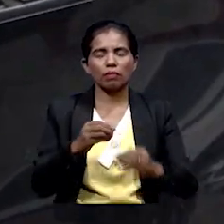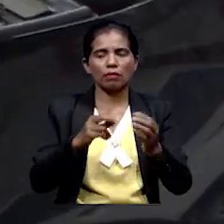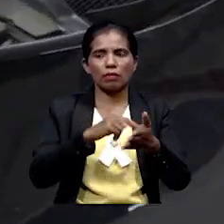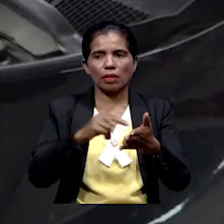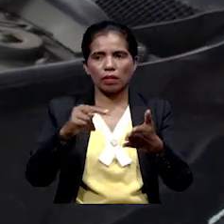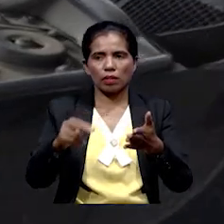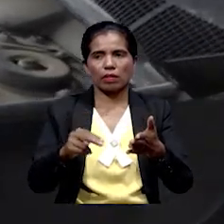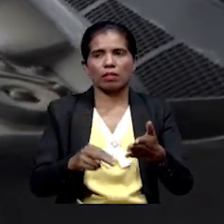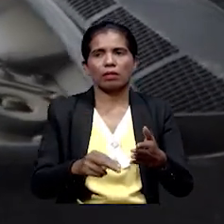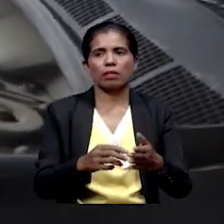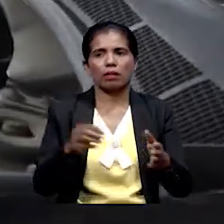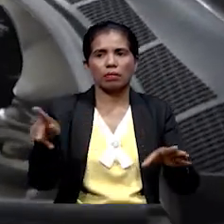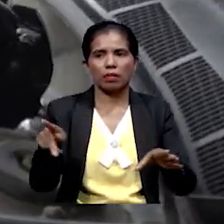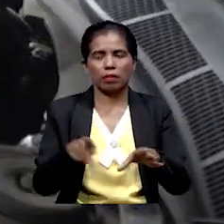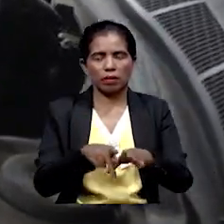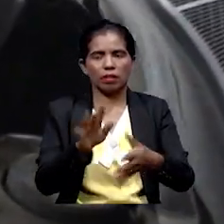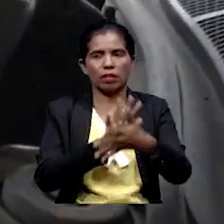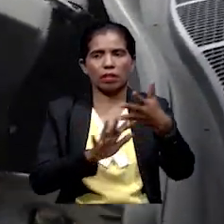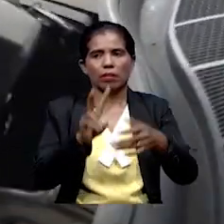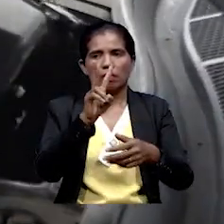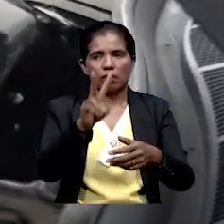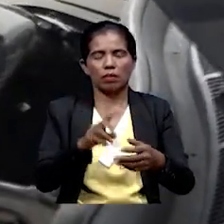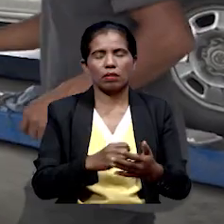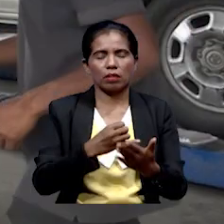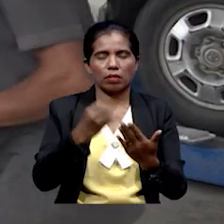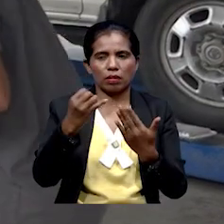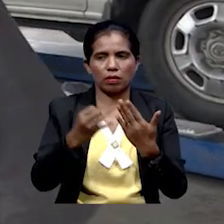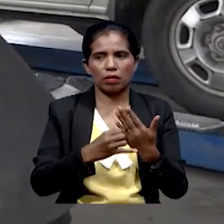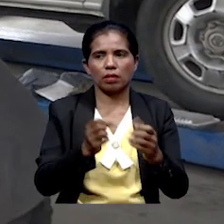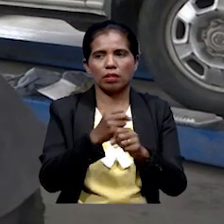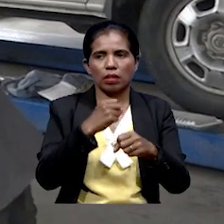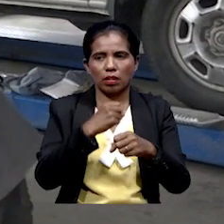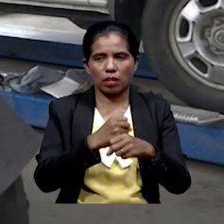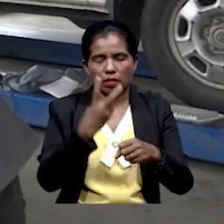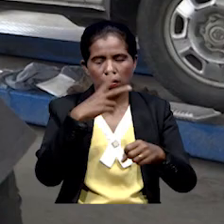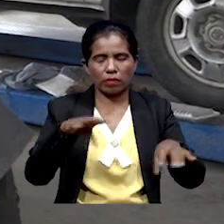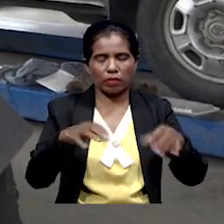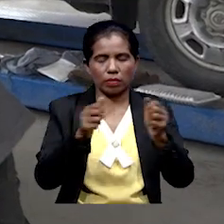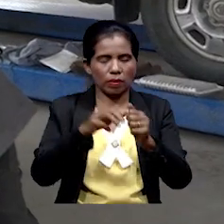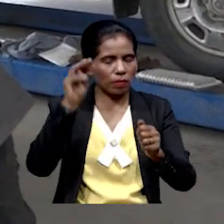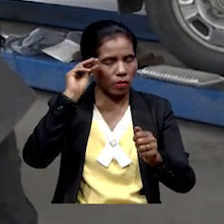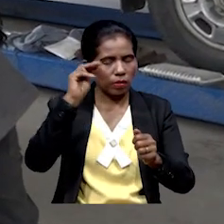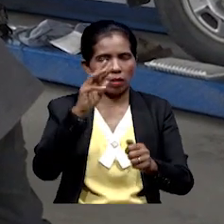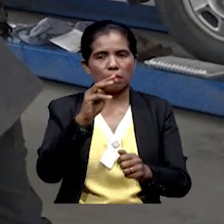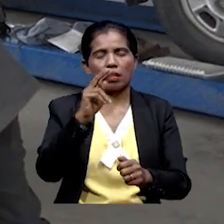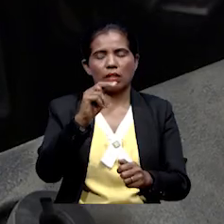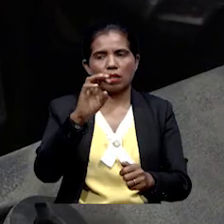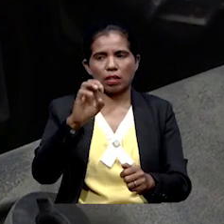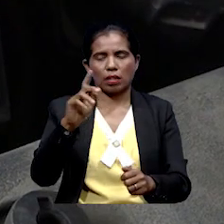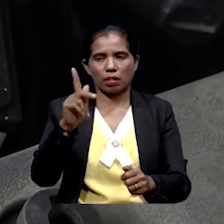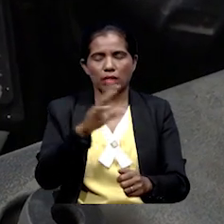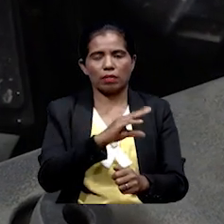alta entidade nebe se participa e cerimônia ruane Januário da Gama se hala fale coordenação ministério negócio estrangeiro no